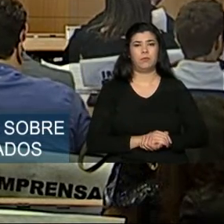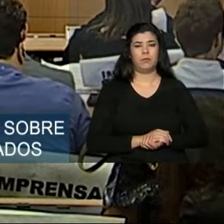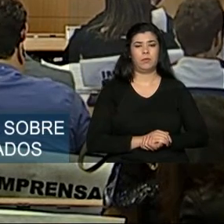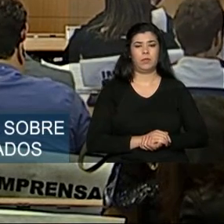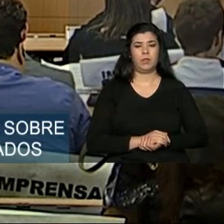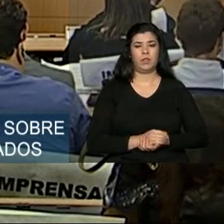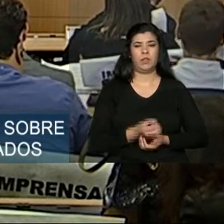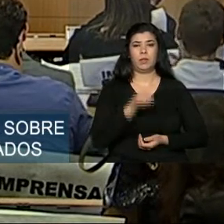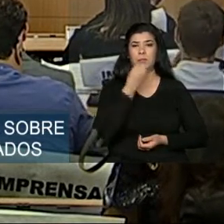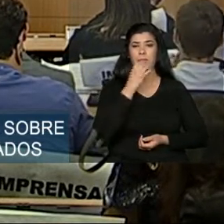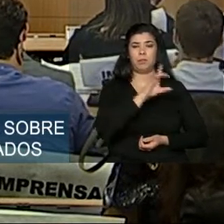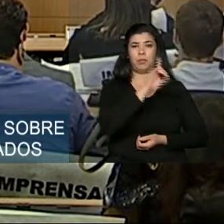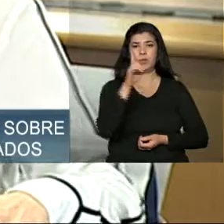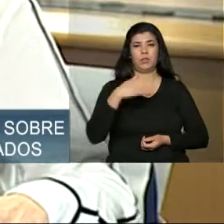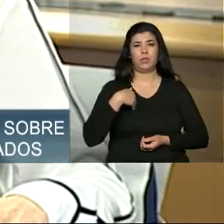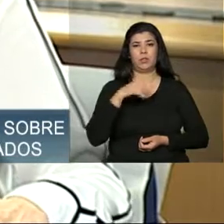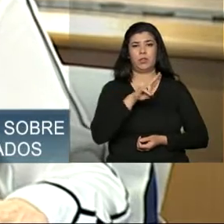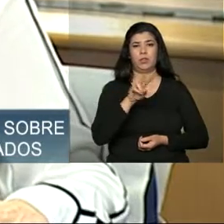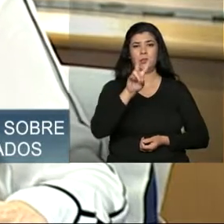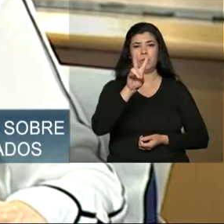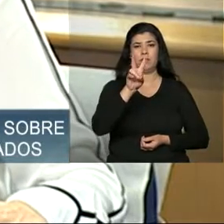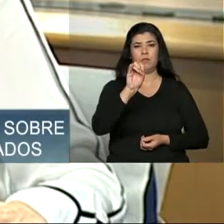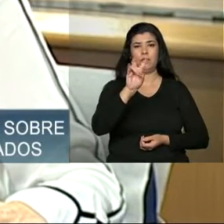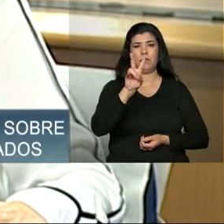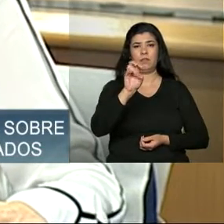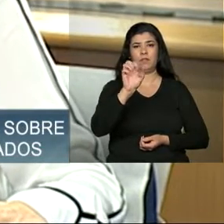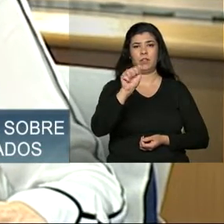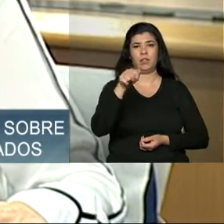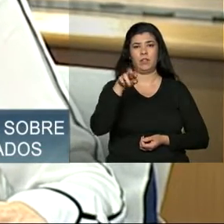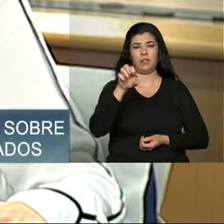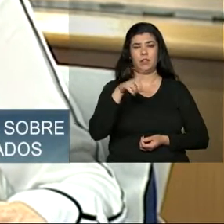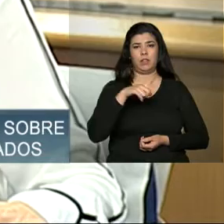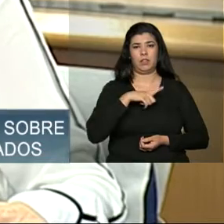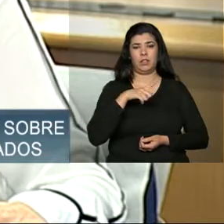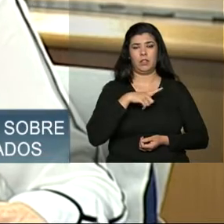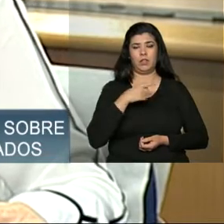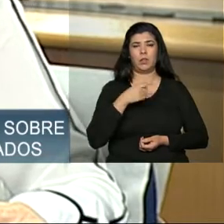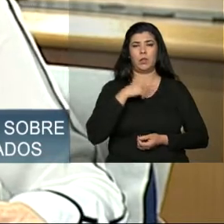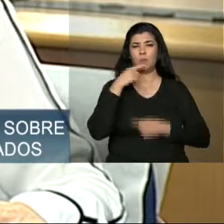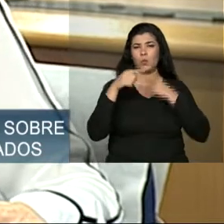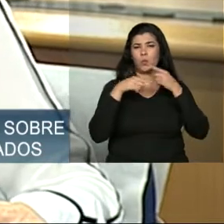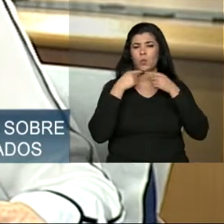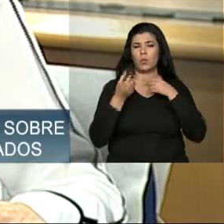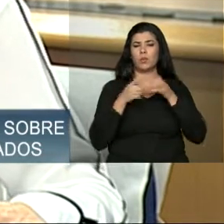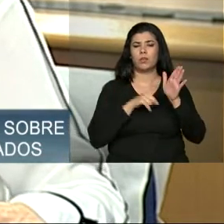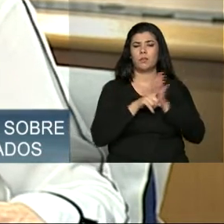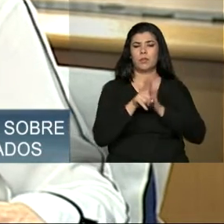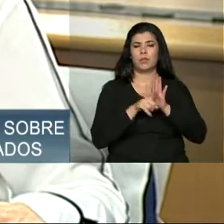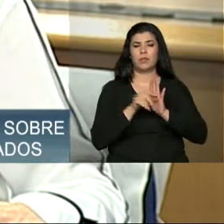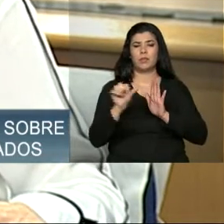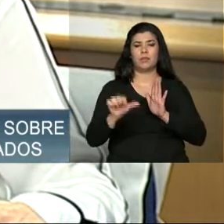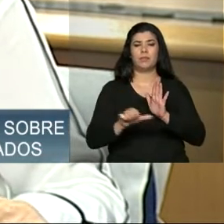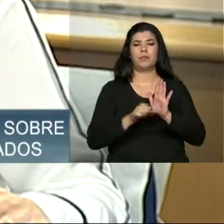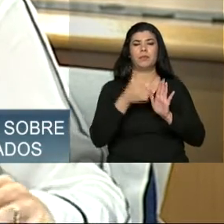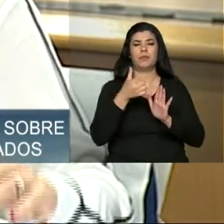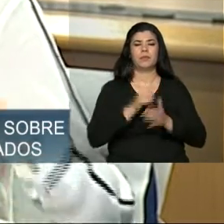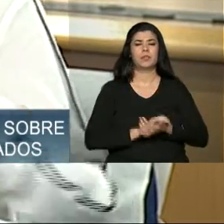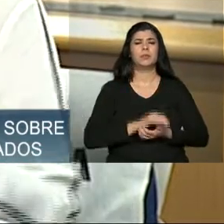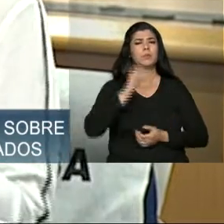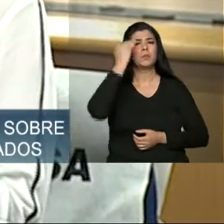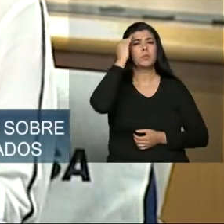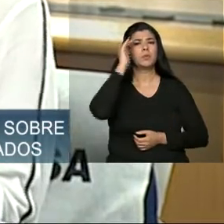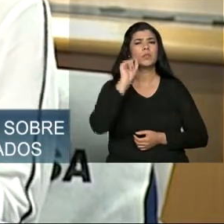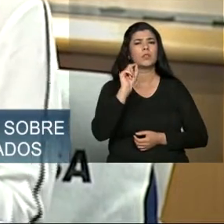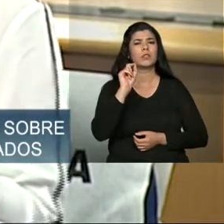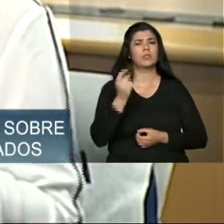Bom dia, é Viviane Basile, da TV Globo, Globo News. Eu tenho algumas dúvidas. A primeira delas, eu não entendi,